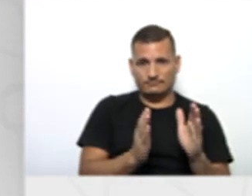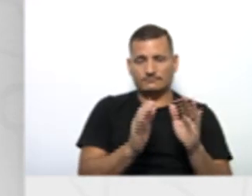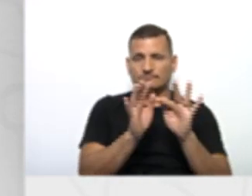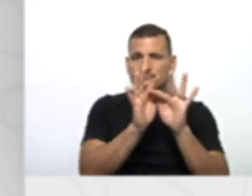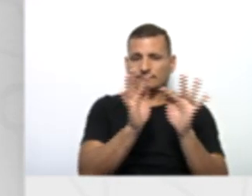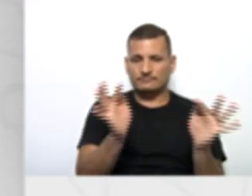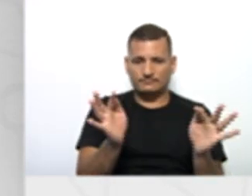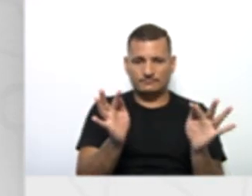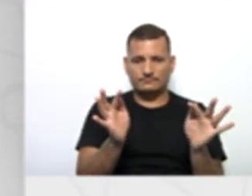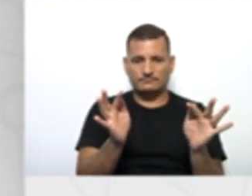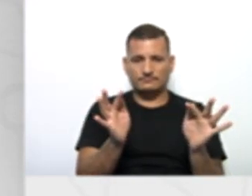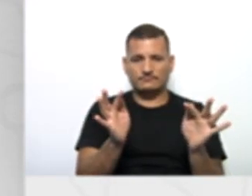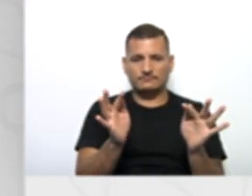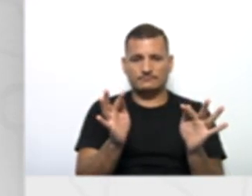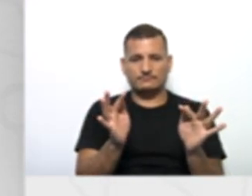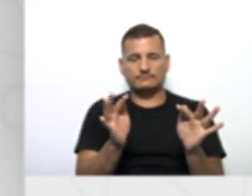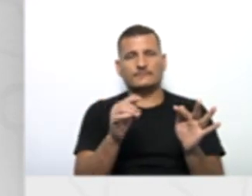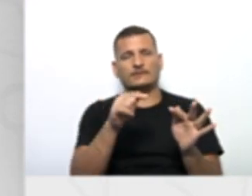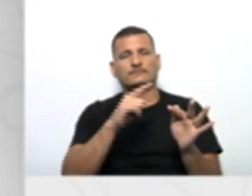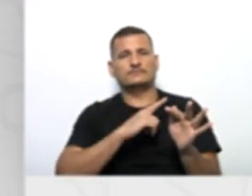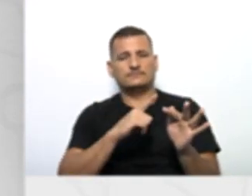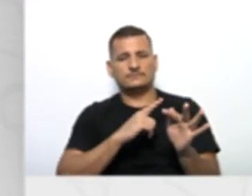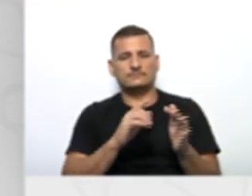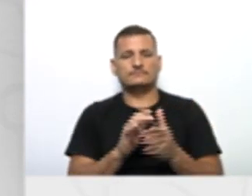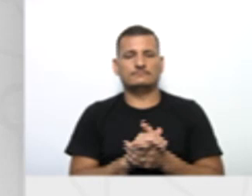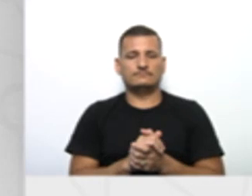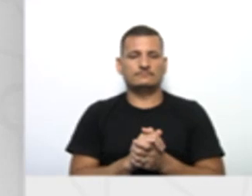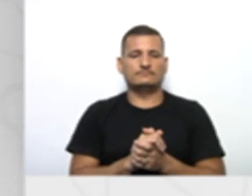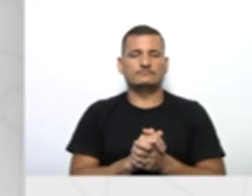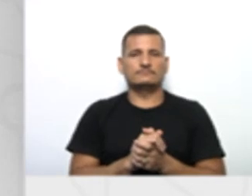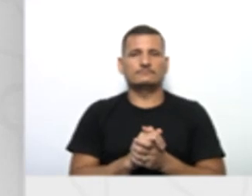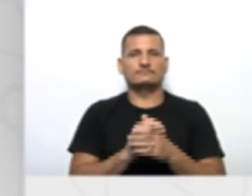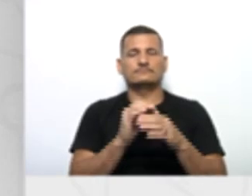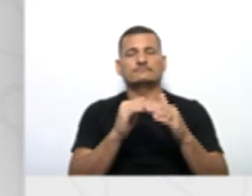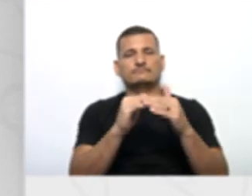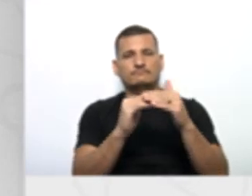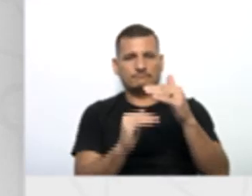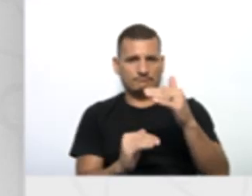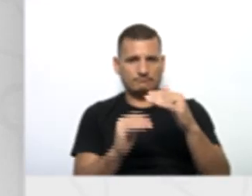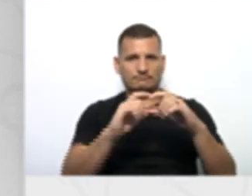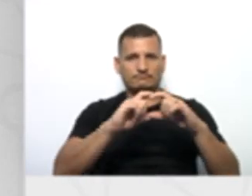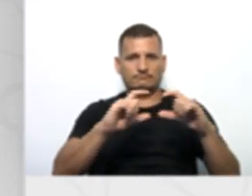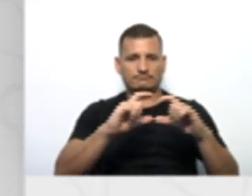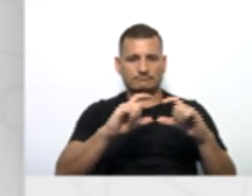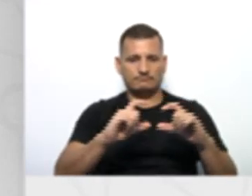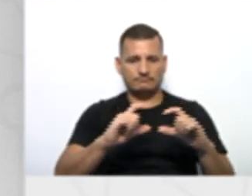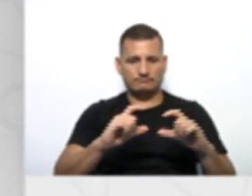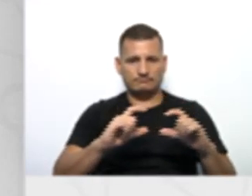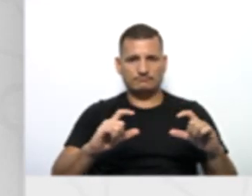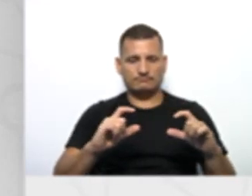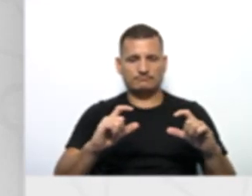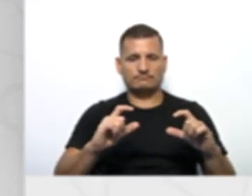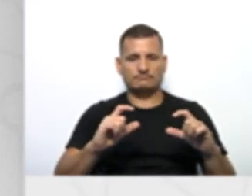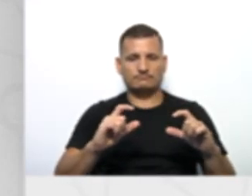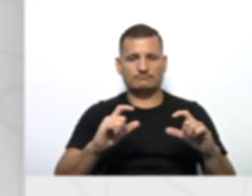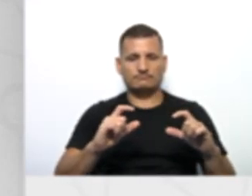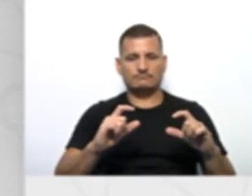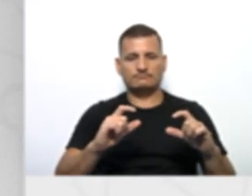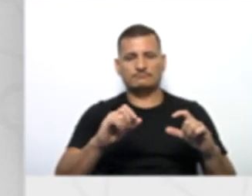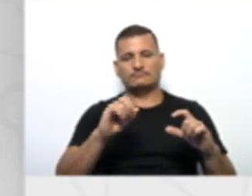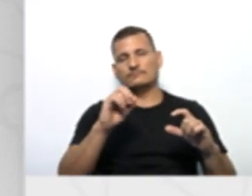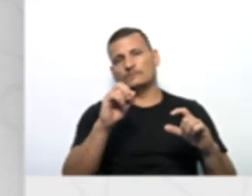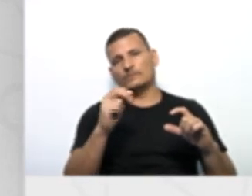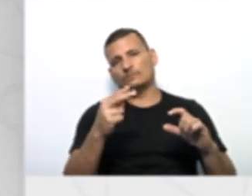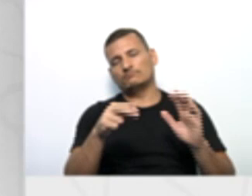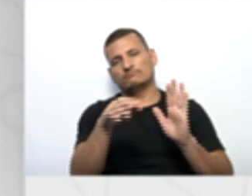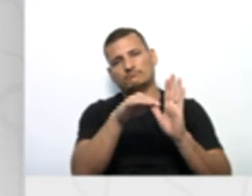a localização dela tem três opções. Ou eu faço na nota de rodapé, ou no fim do texto do capítulo, ou uma lista